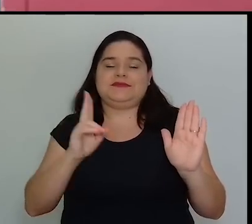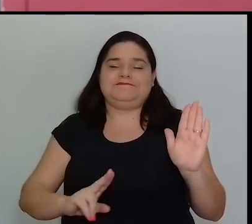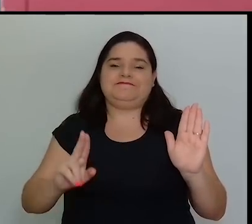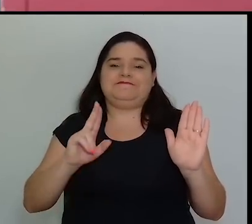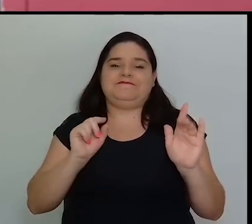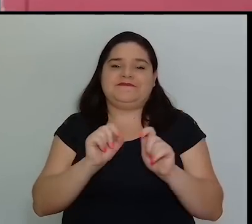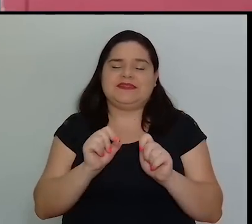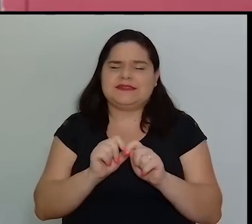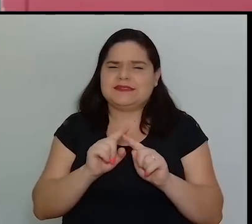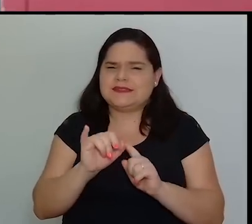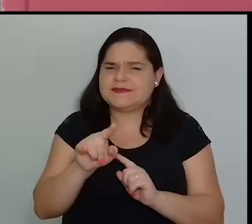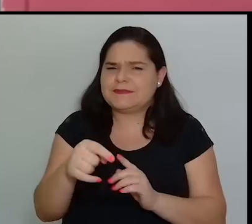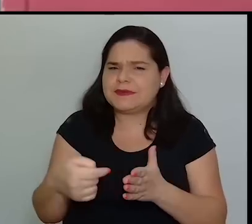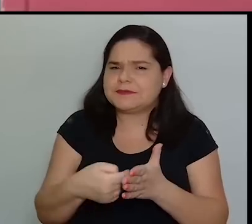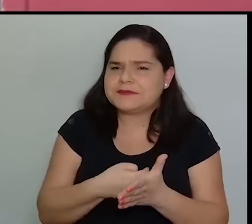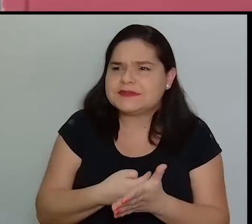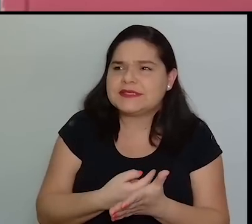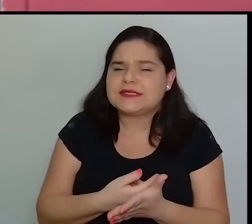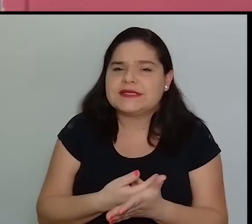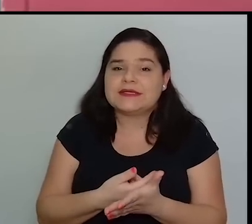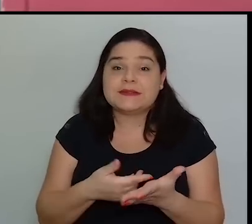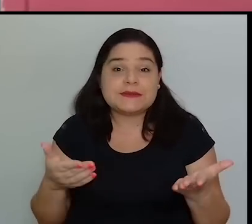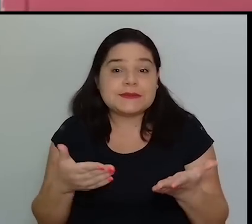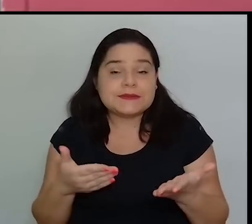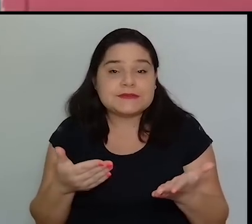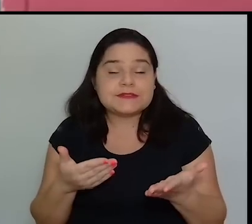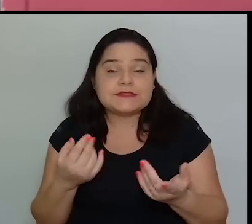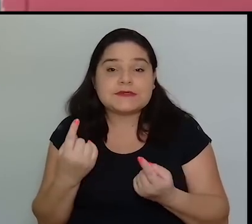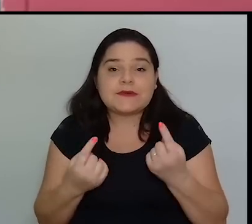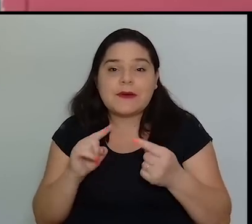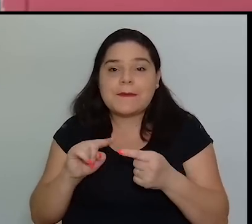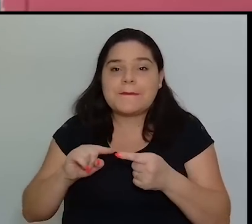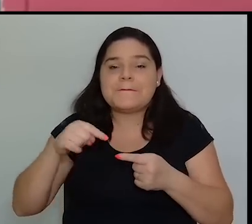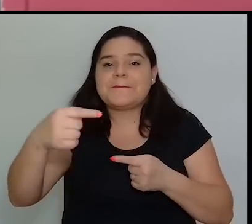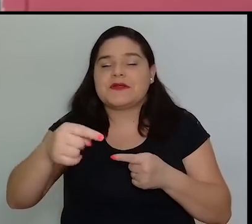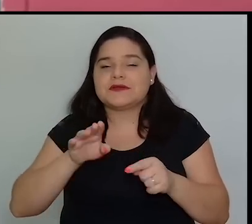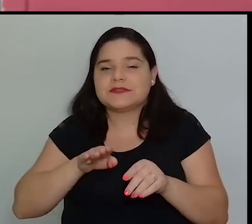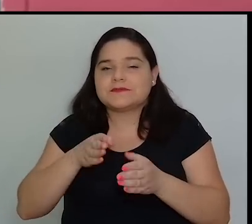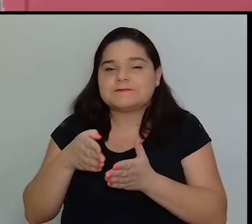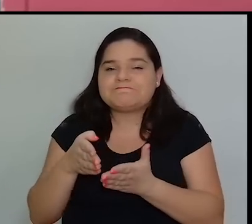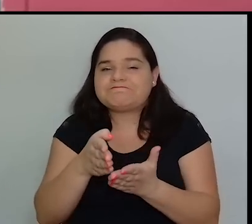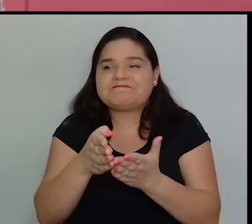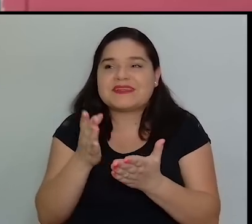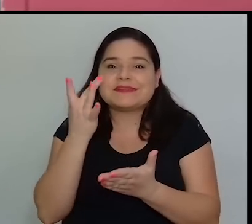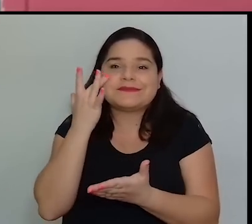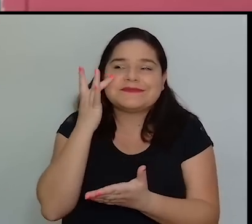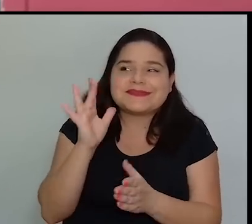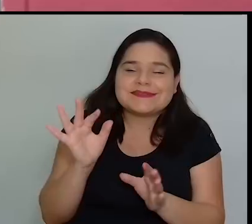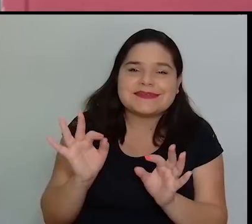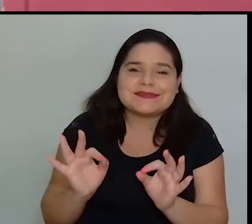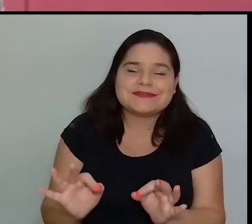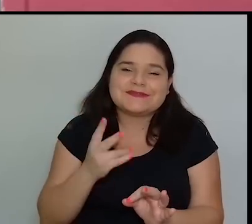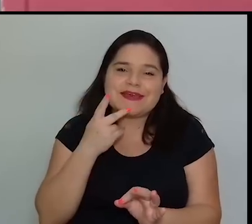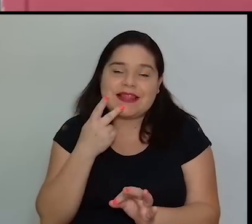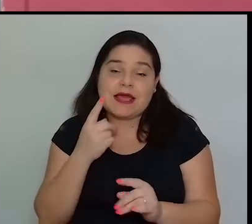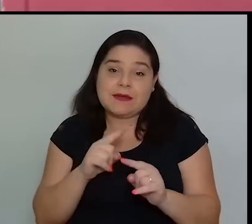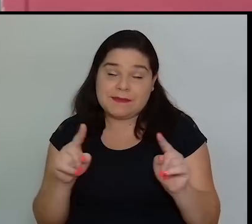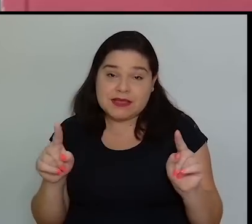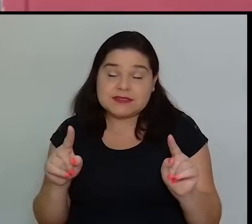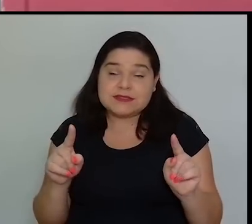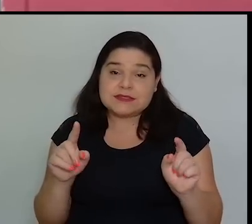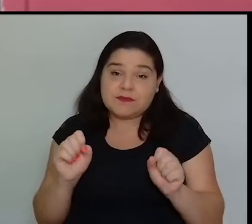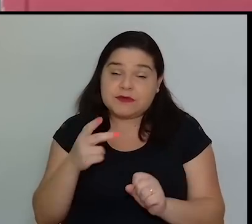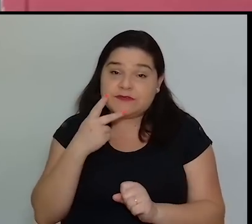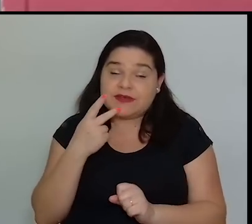se você me perguntar hoje qual é o próximo passo eu não saberia te dizer mas eu te diria eu